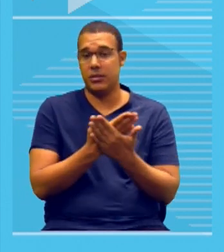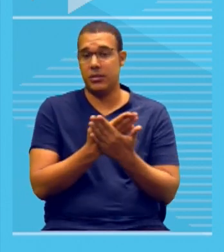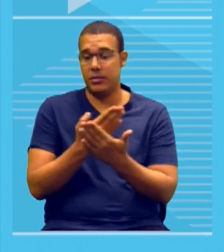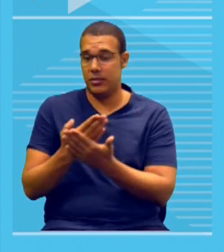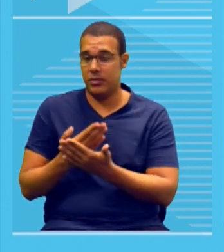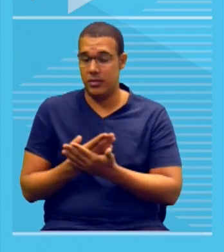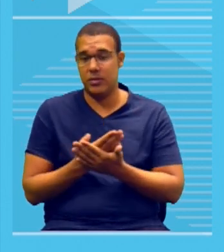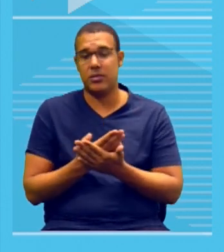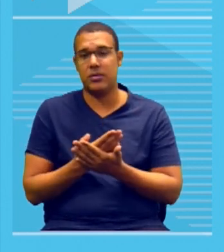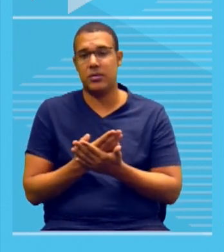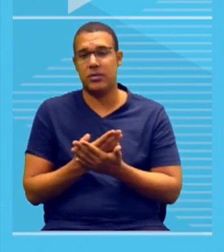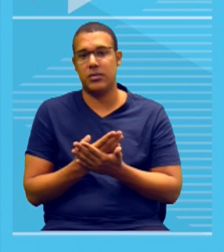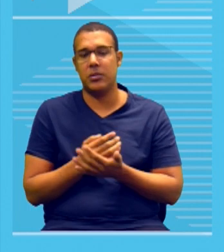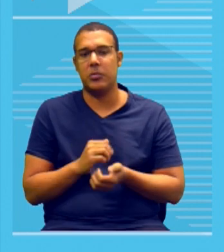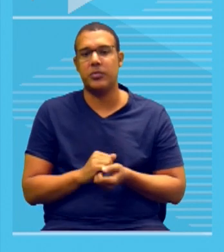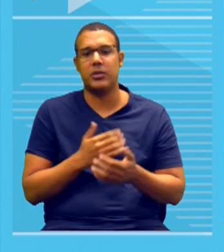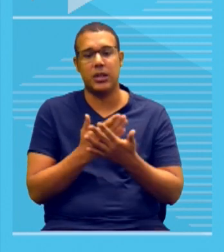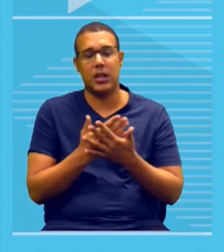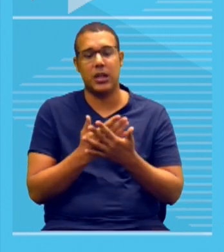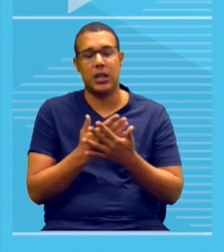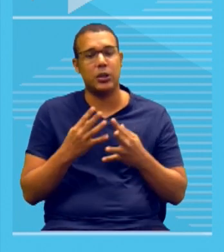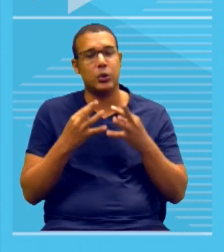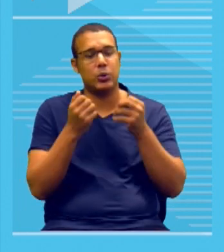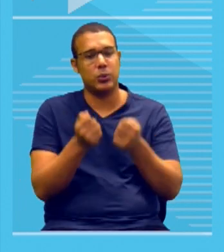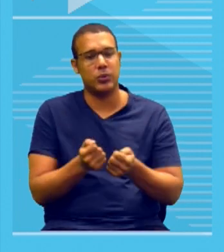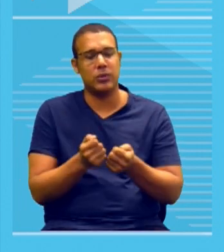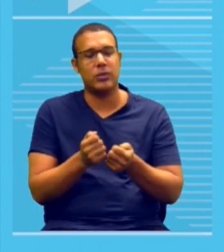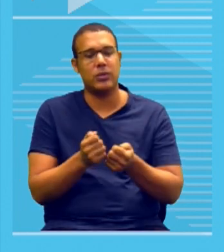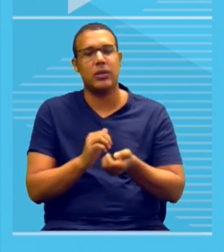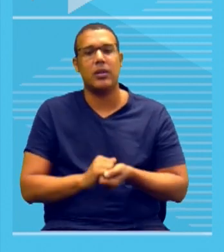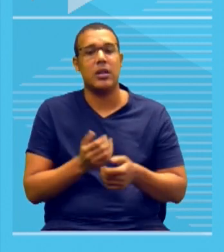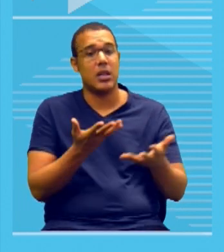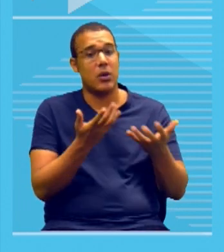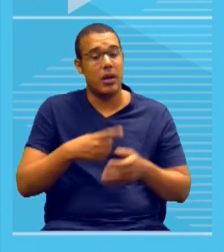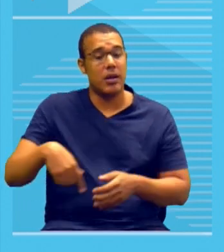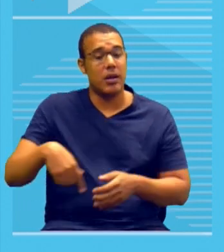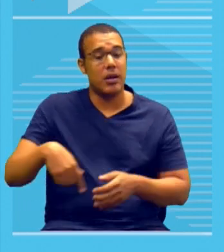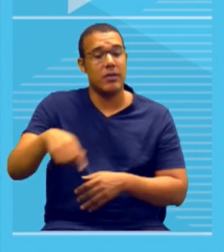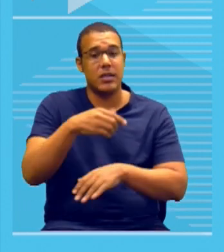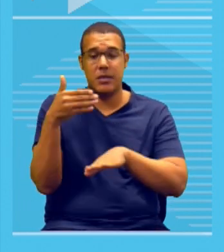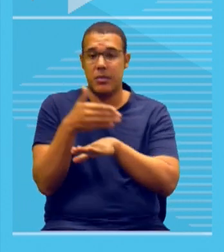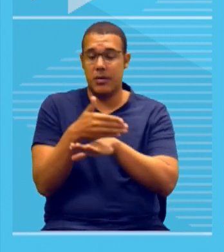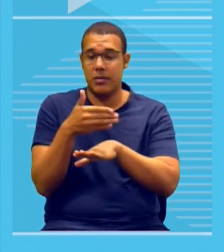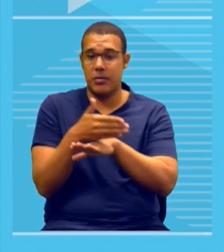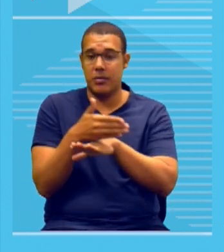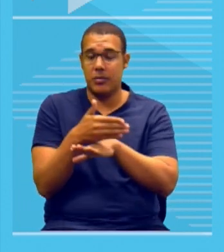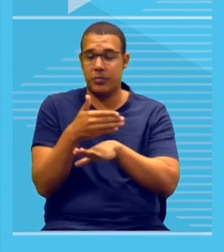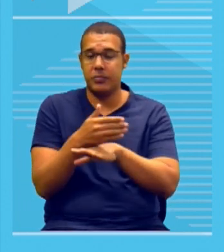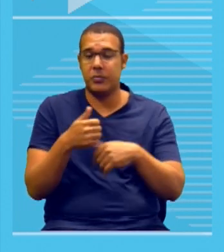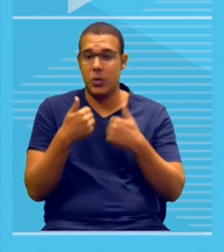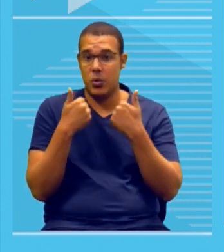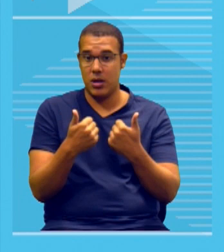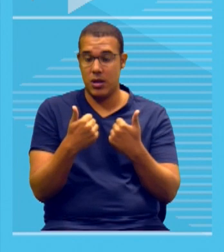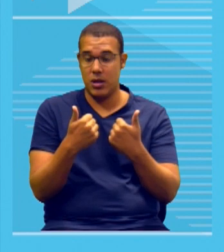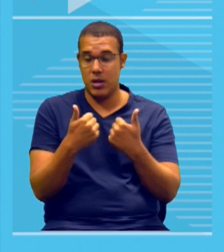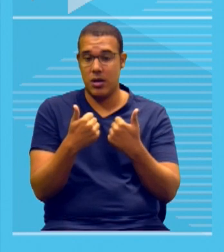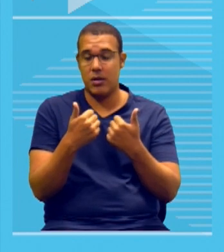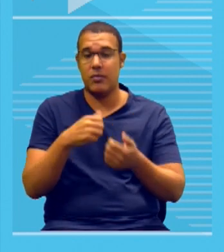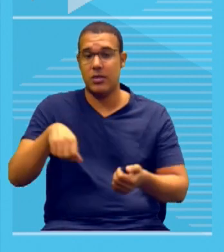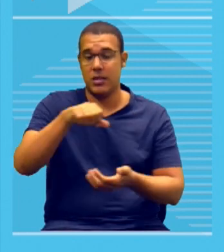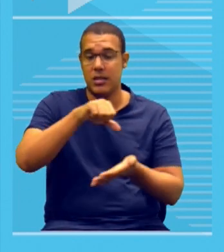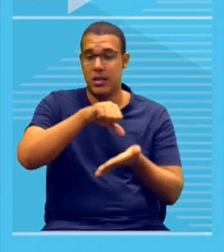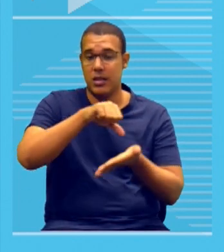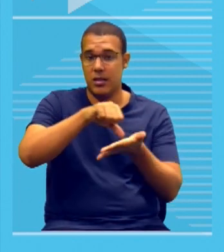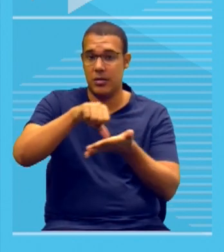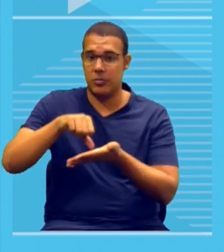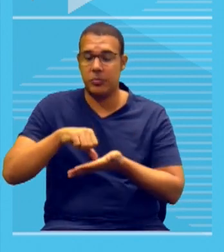trabalhar tudo isso e eu queria que vocês participassem pode ser galerinha de novo Santo Antônio